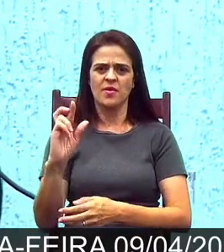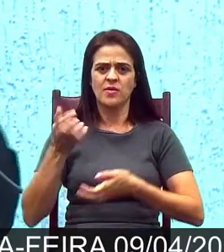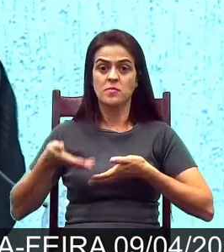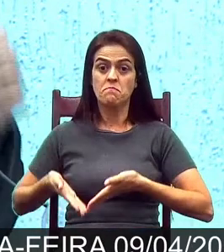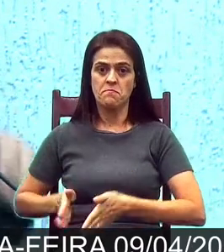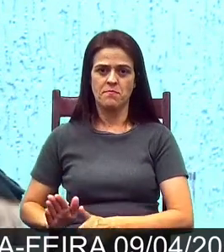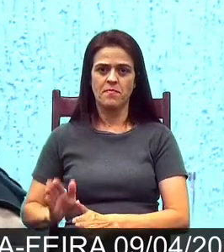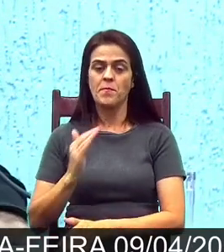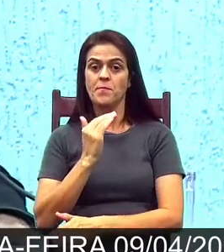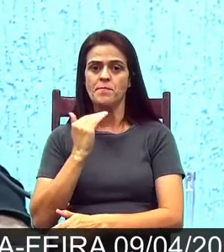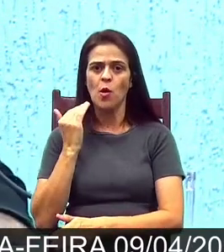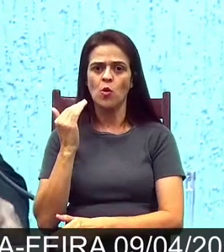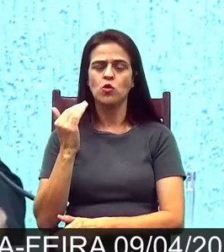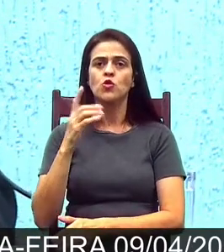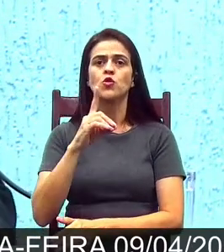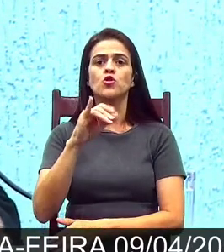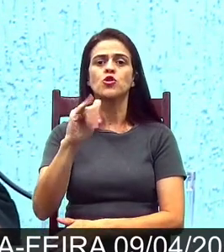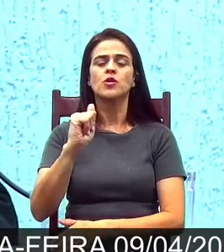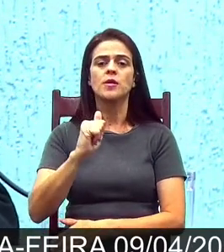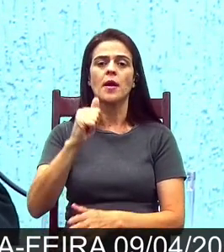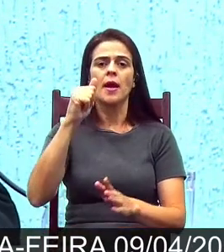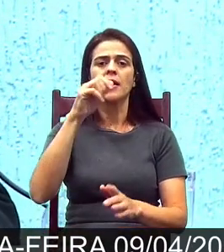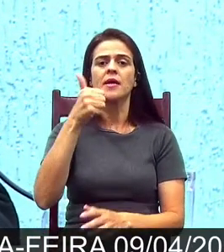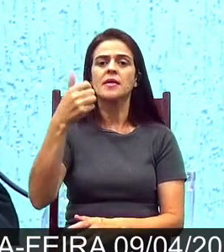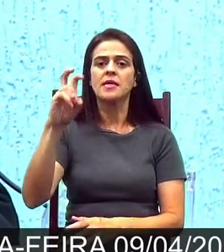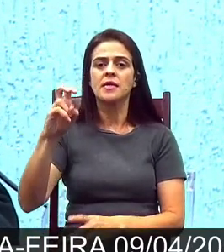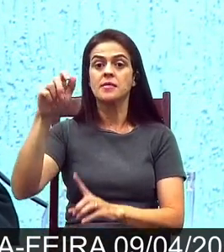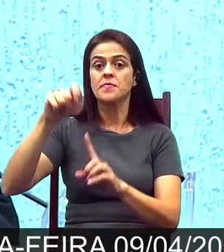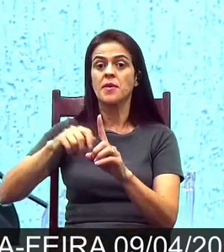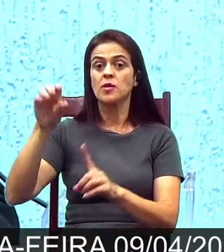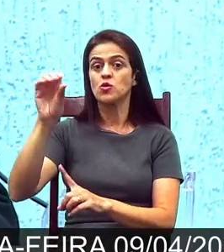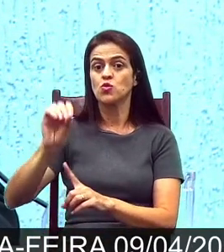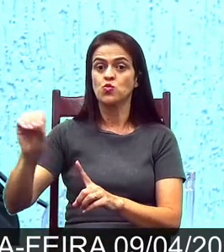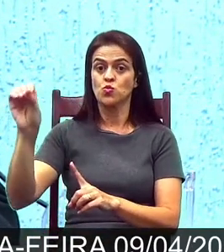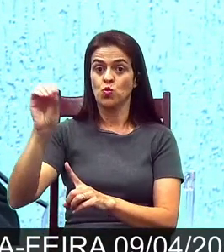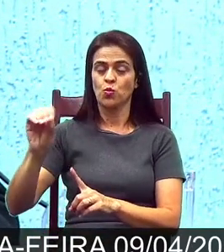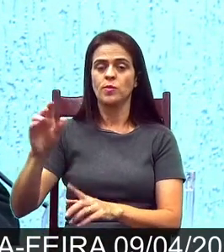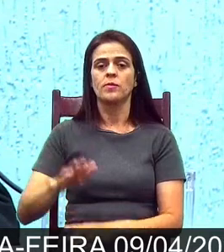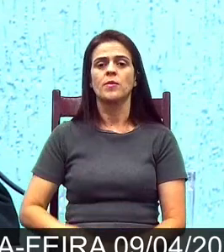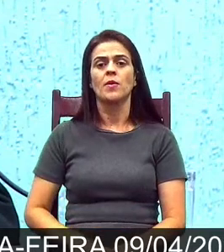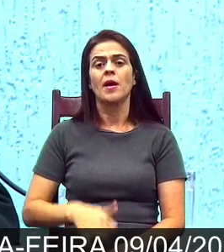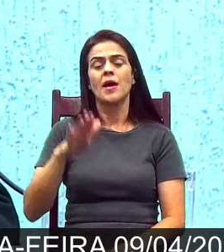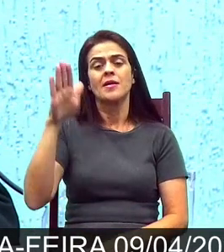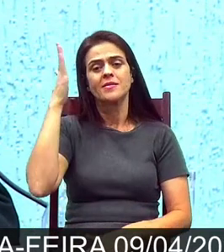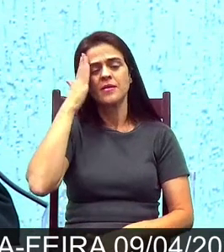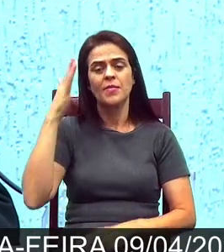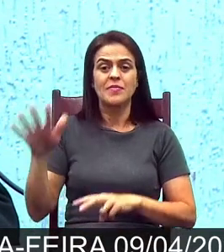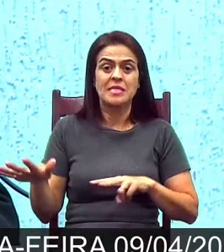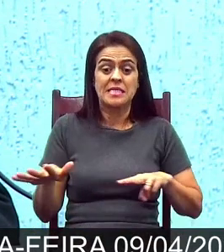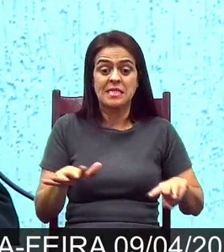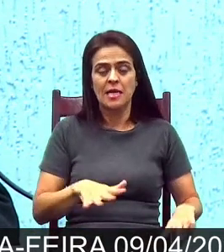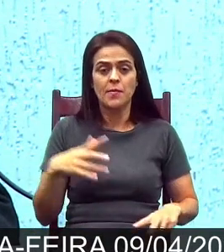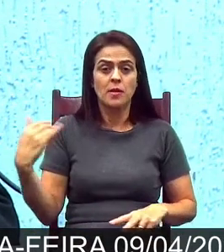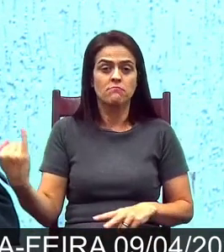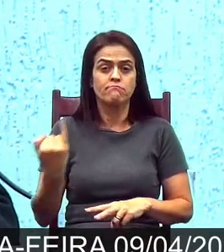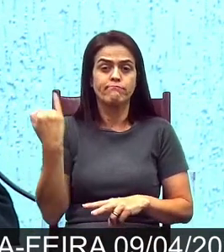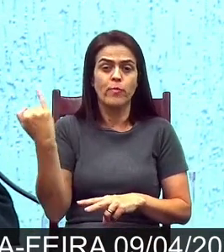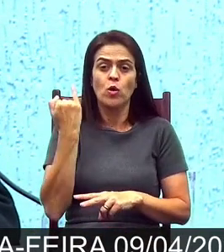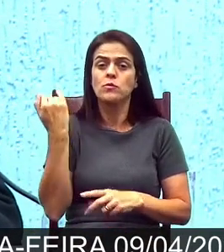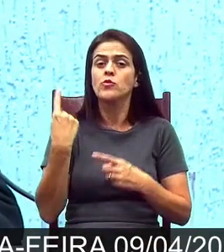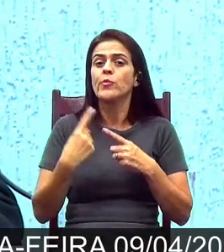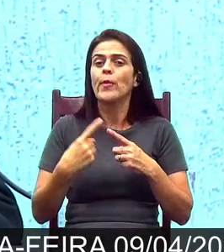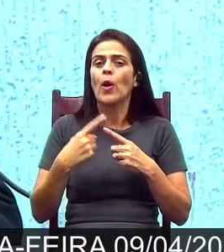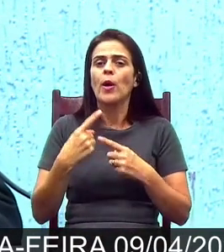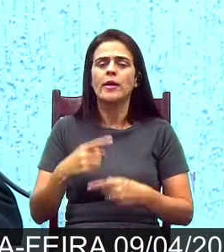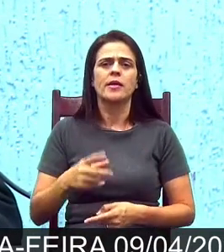comemorada anualmente no dia 15 de outubro. Artigo 2º. A Semana de Sensibilização à Perda Gestacional e Neonatal tem como finalidade: